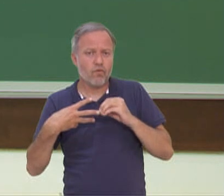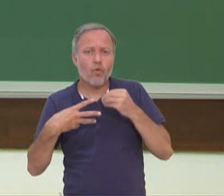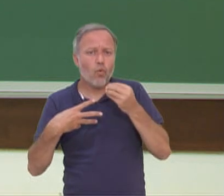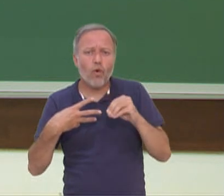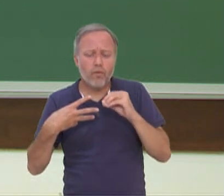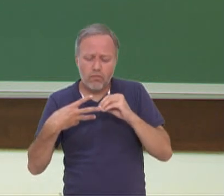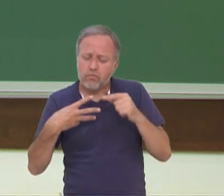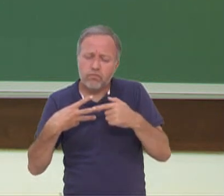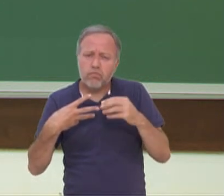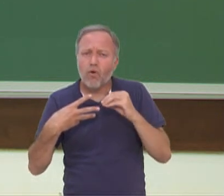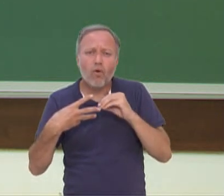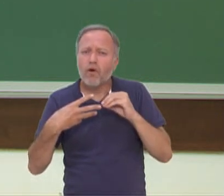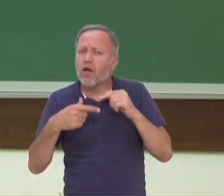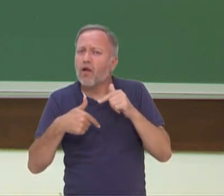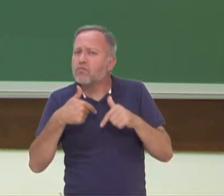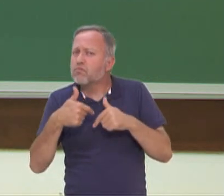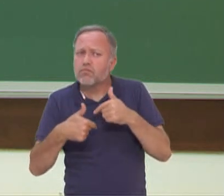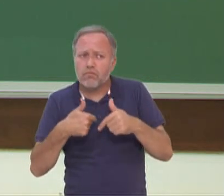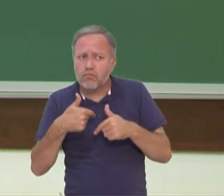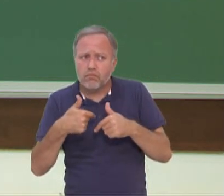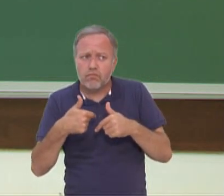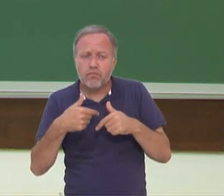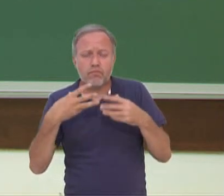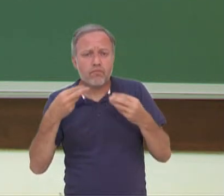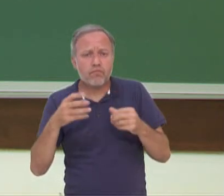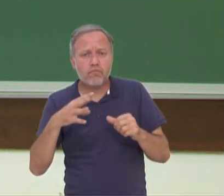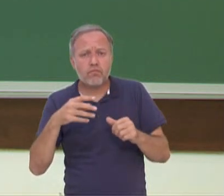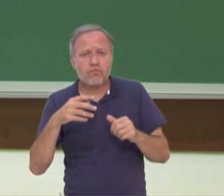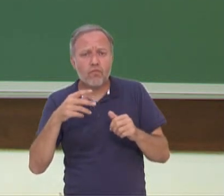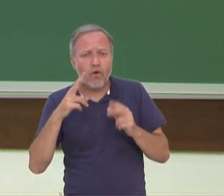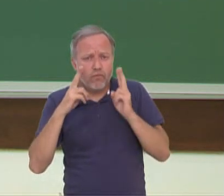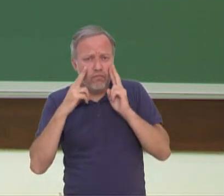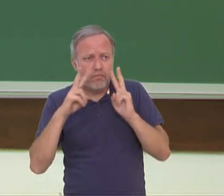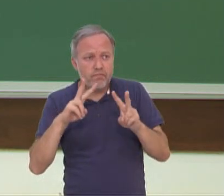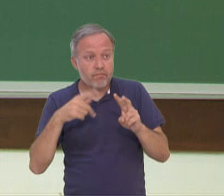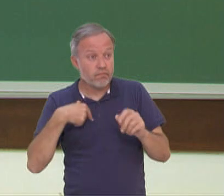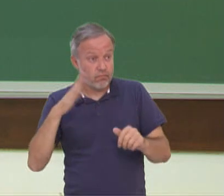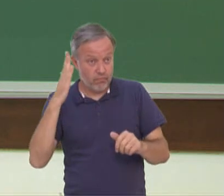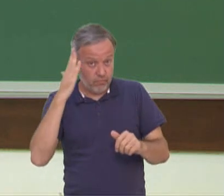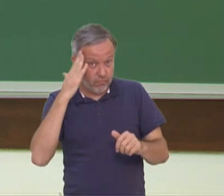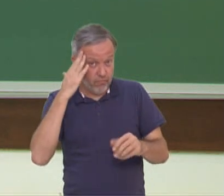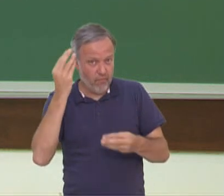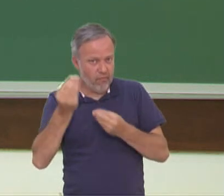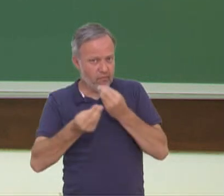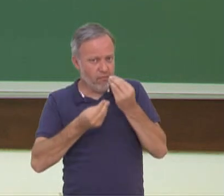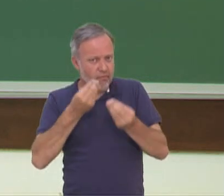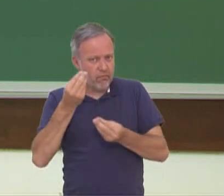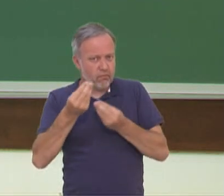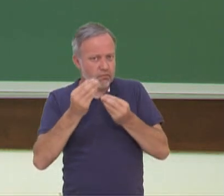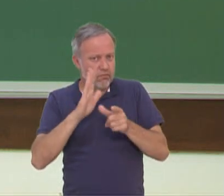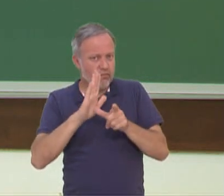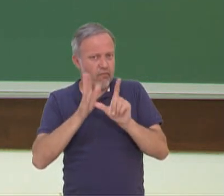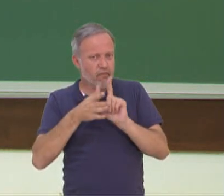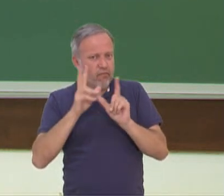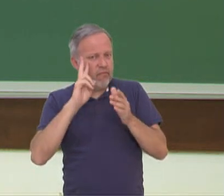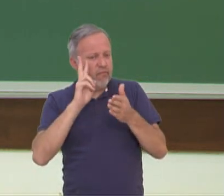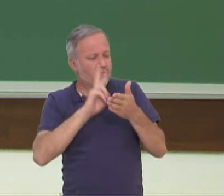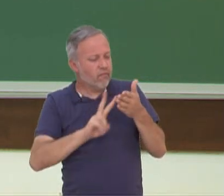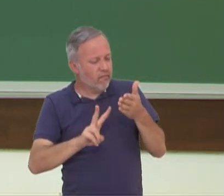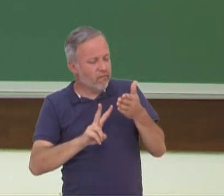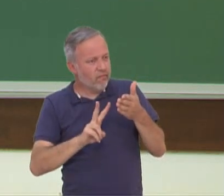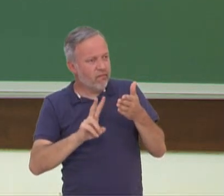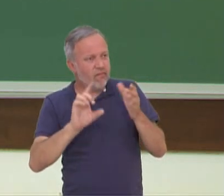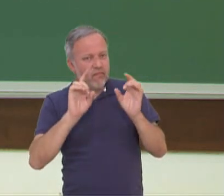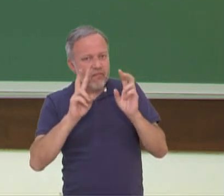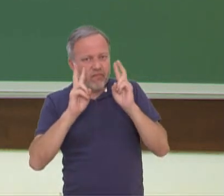célula funciona? Porque muito do que nós vamos tratar já sabia como funcionava antes de ter visto. A gente